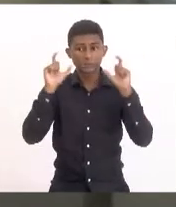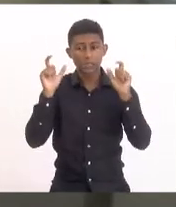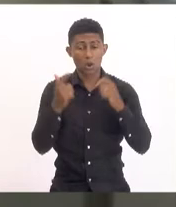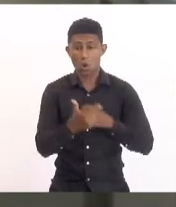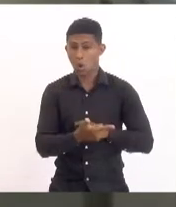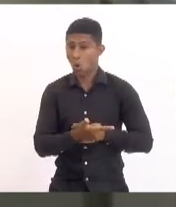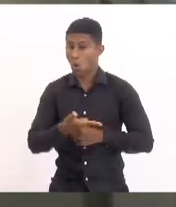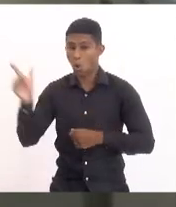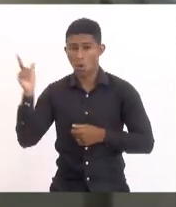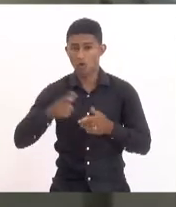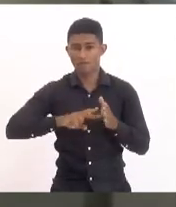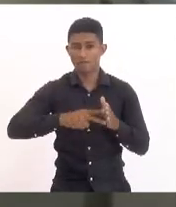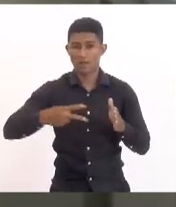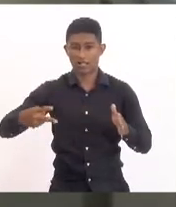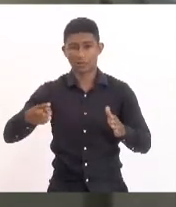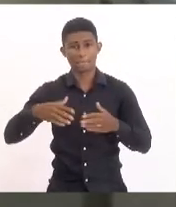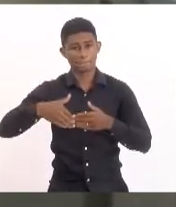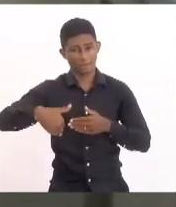subvariante da Ômicron.